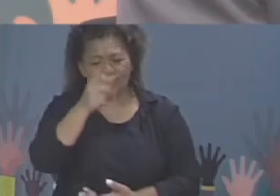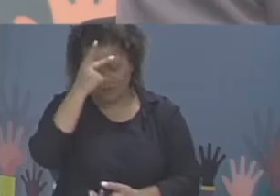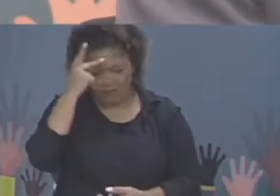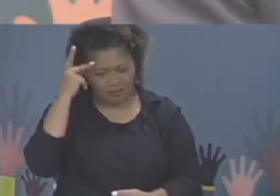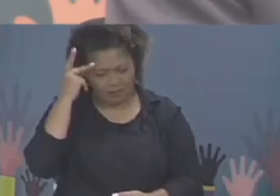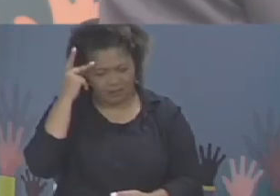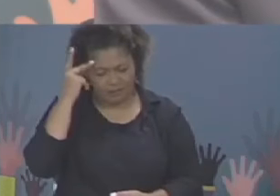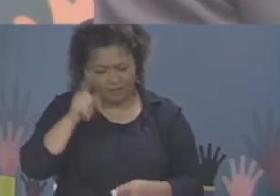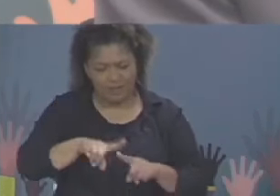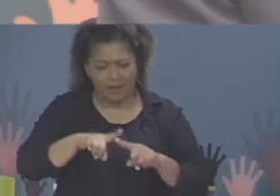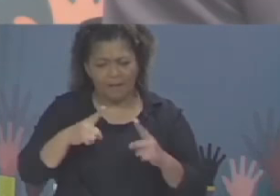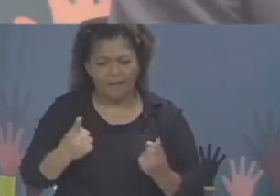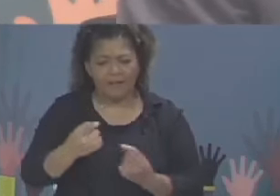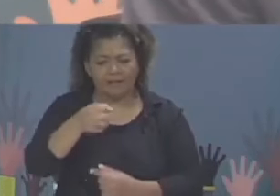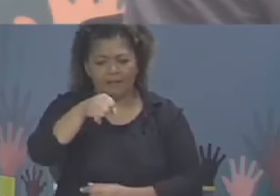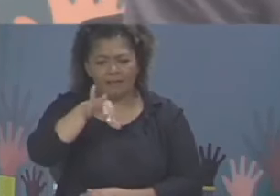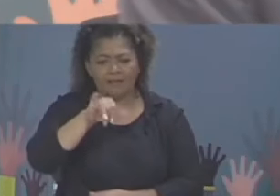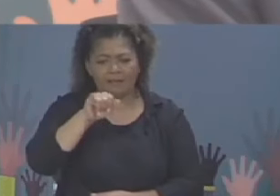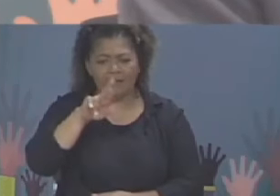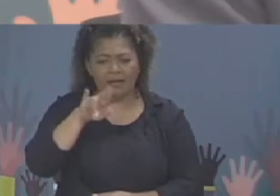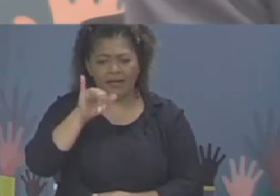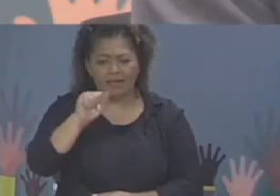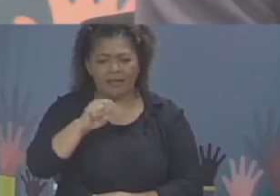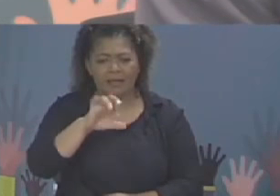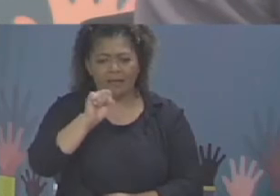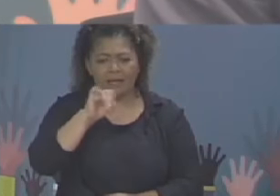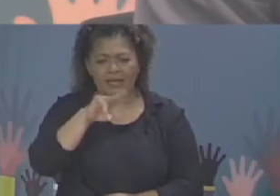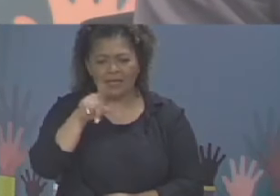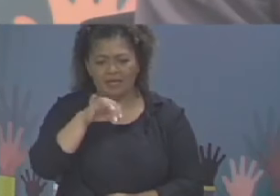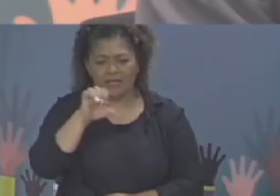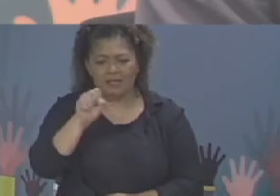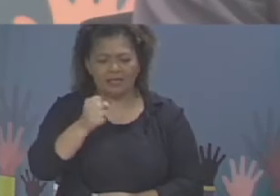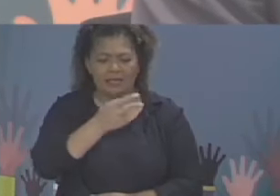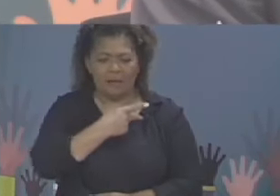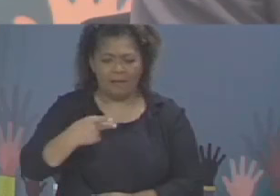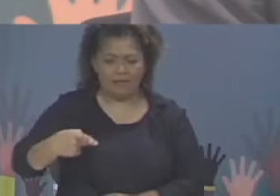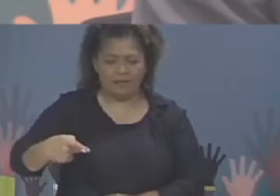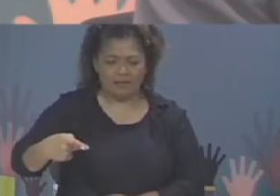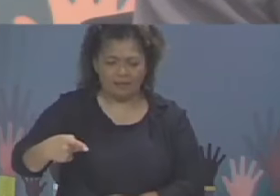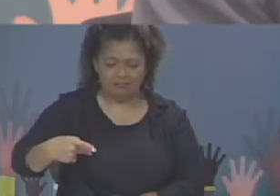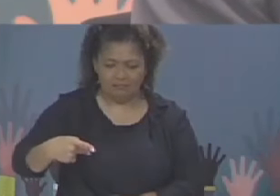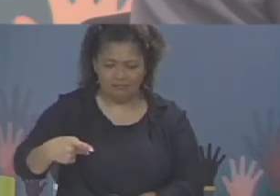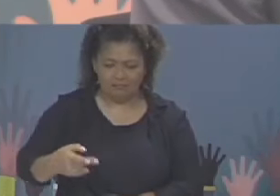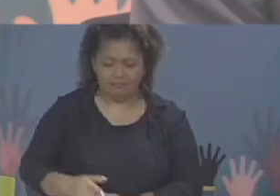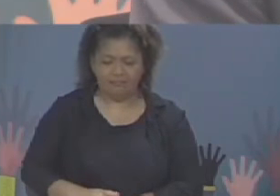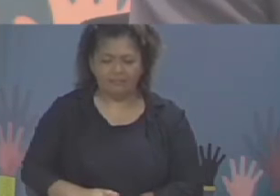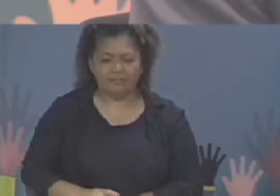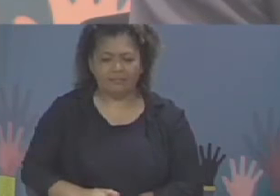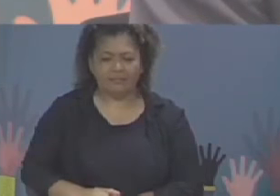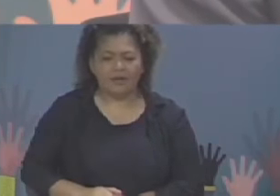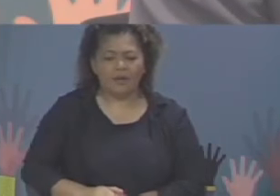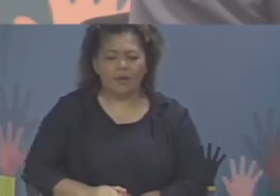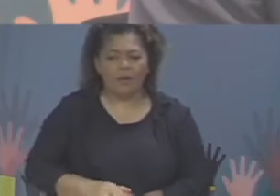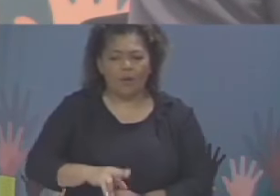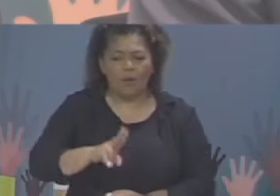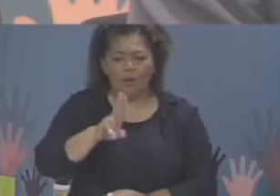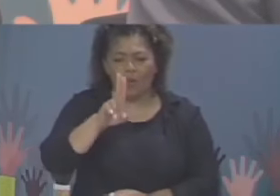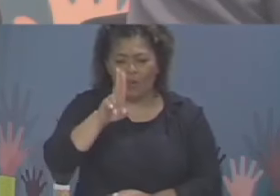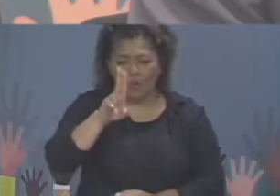própria Maria da Graça Correia Jacques, a Marisa Borja, nosso atual presidente, o Leandro Malloy, da